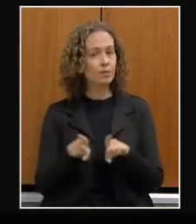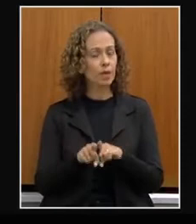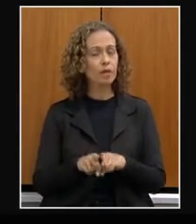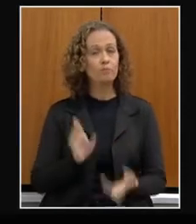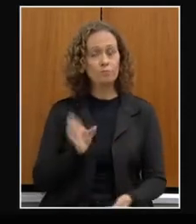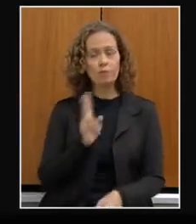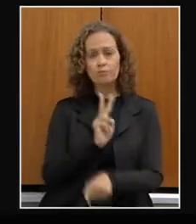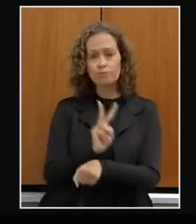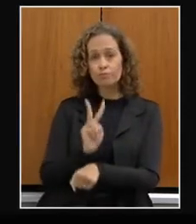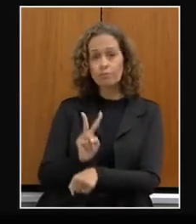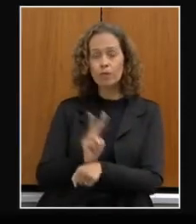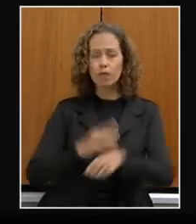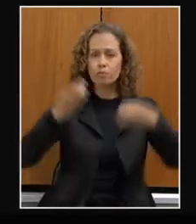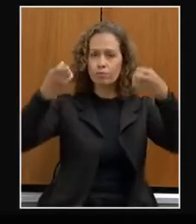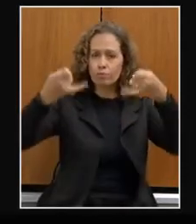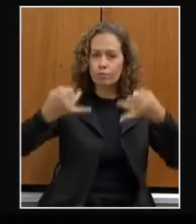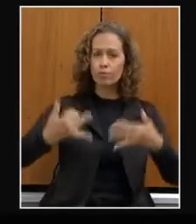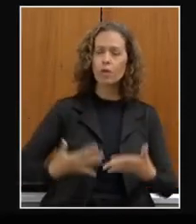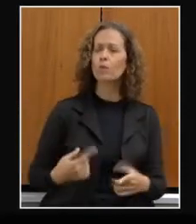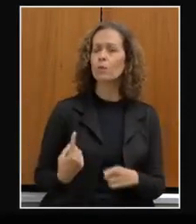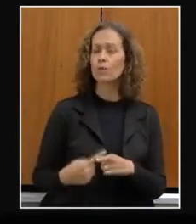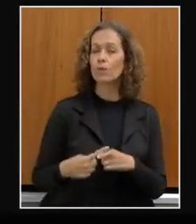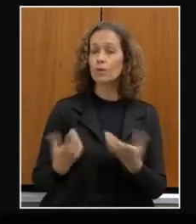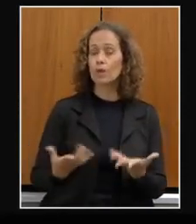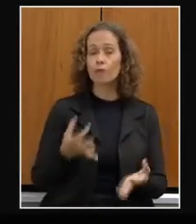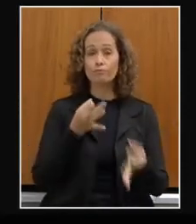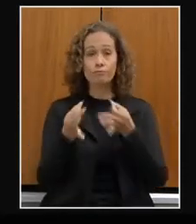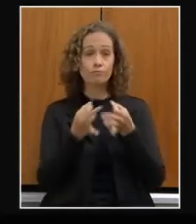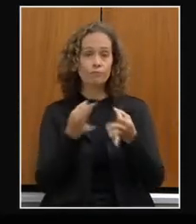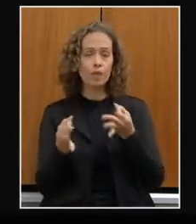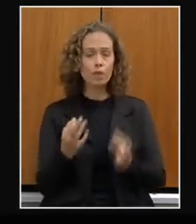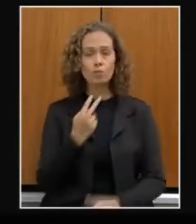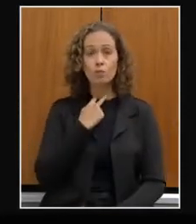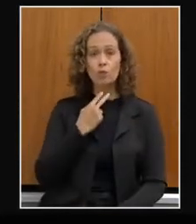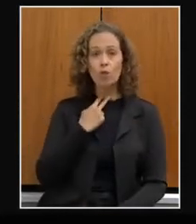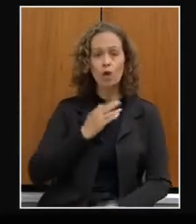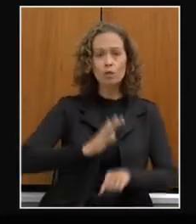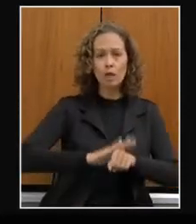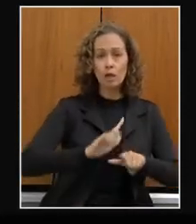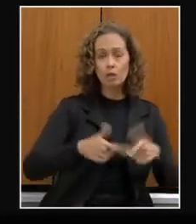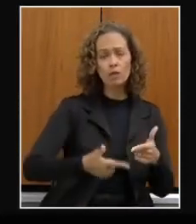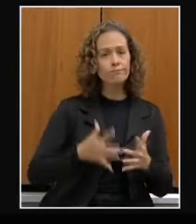de relatar isso porque acho que não devemos confundir as ações